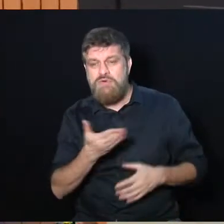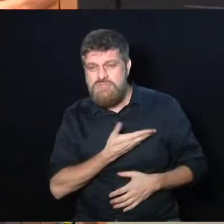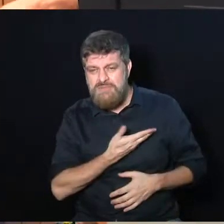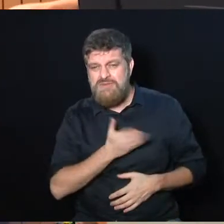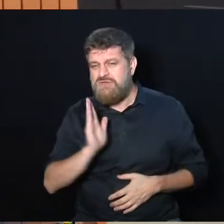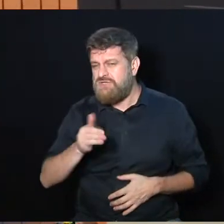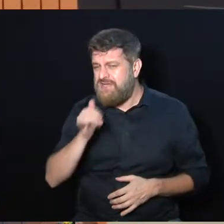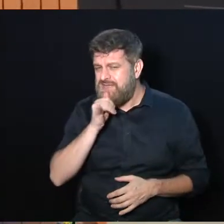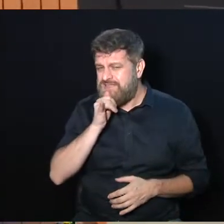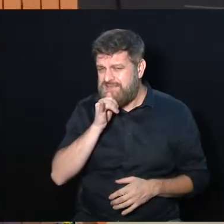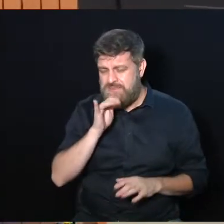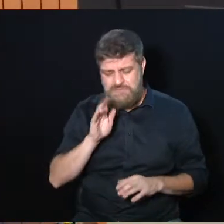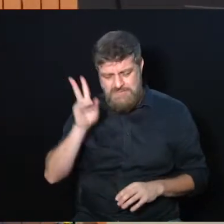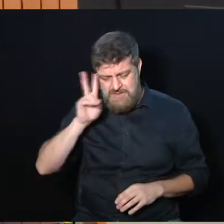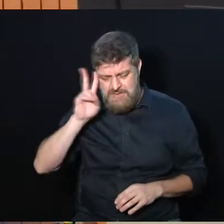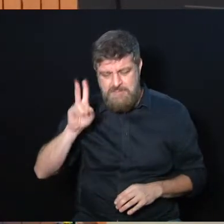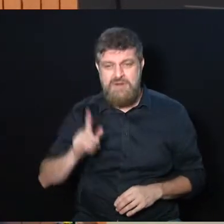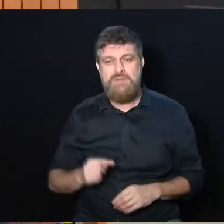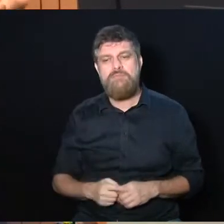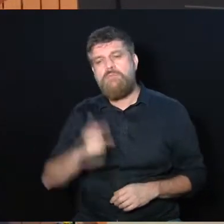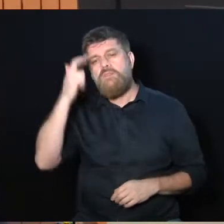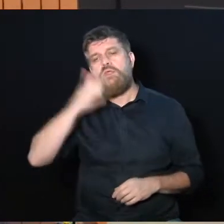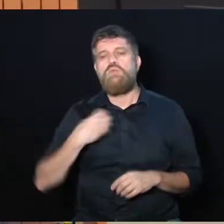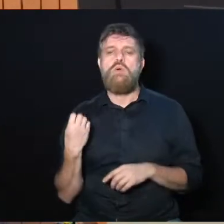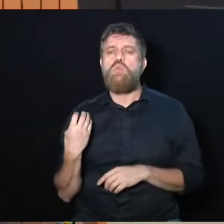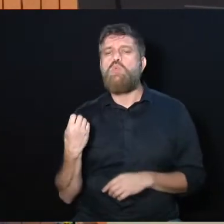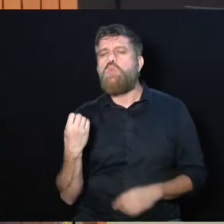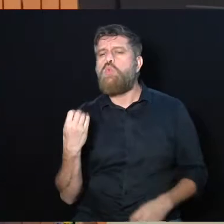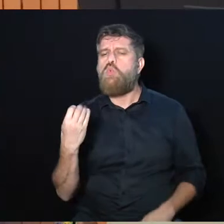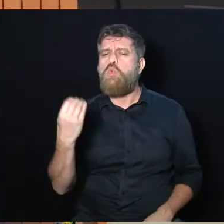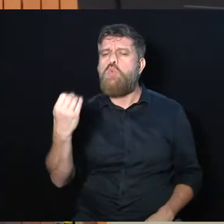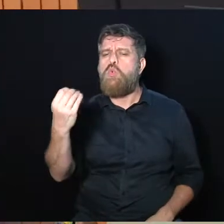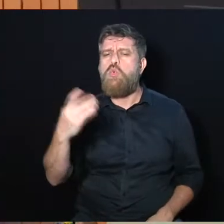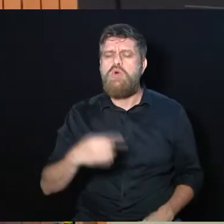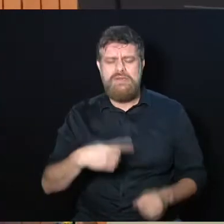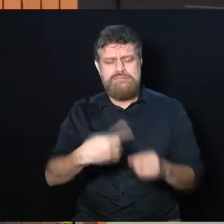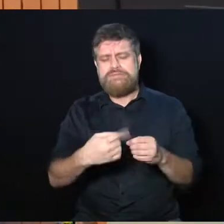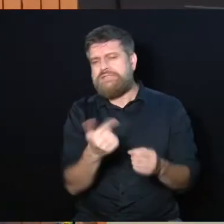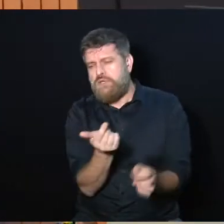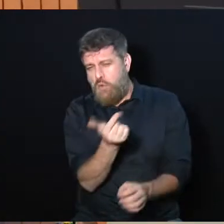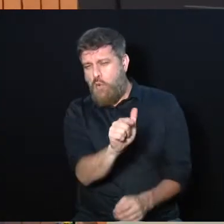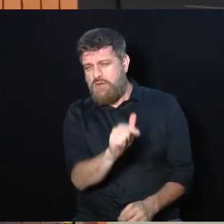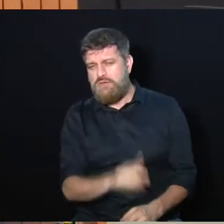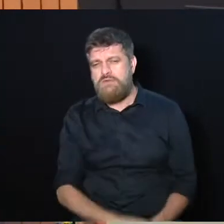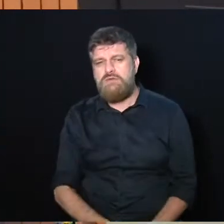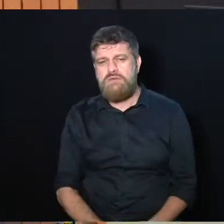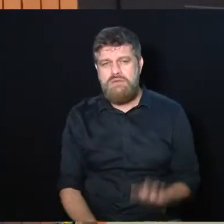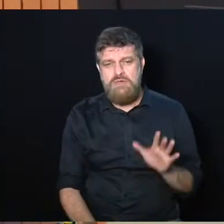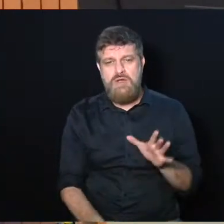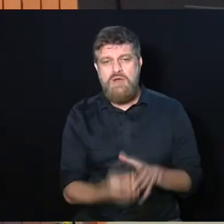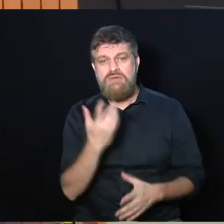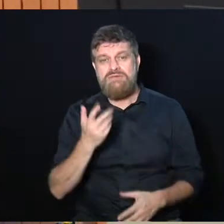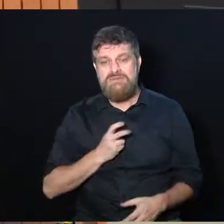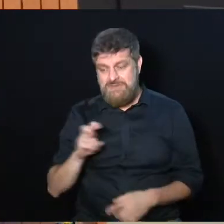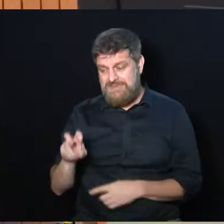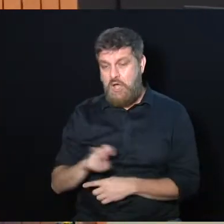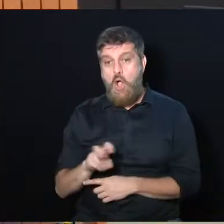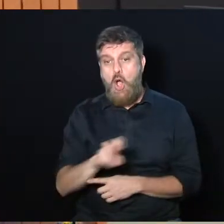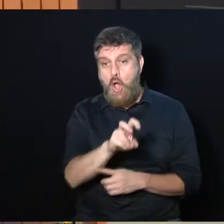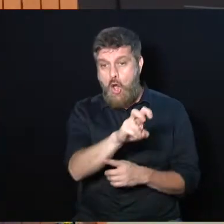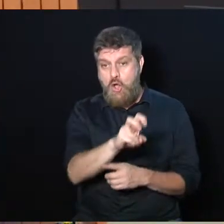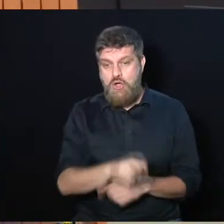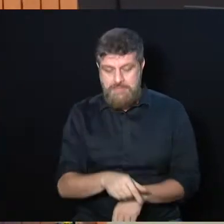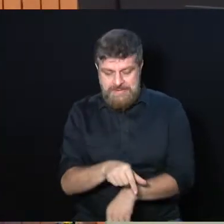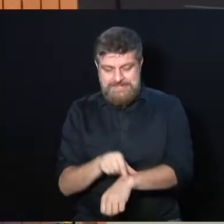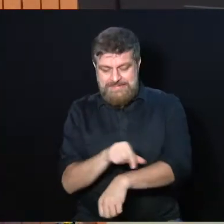por exemplo, só para citar um caso, eu estava viajando, estava no final de semana em outra cidade, e teve um acidente por uma coral verdadeira.